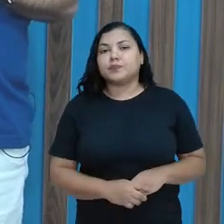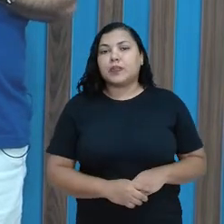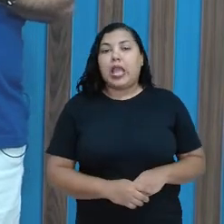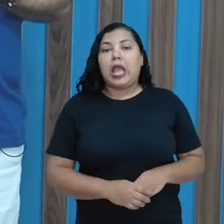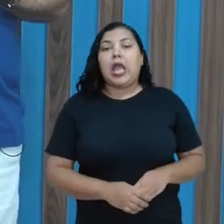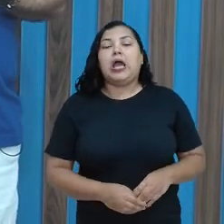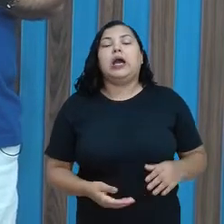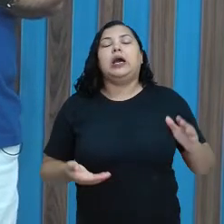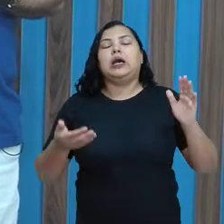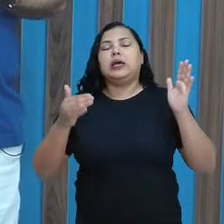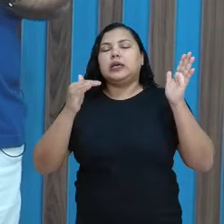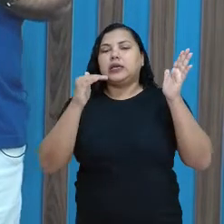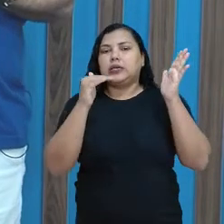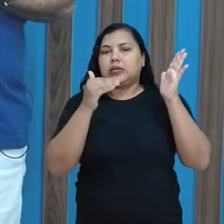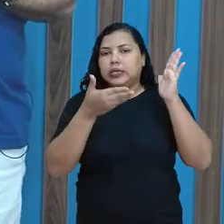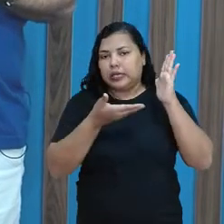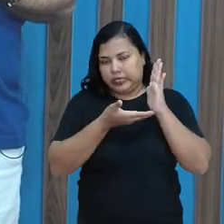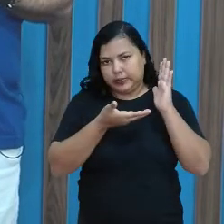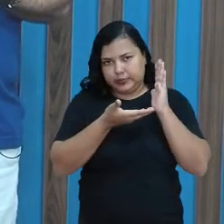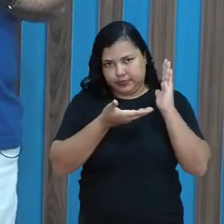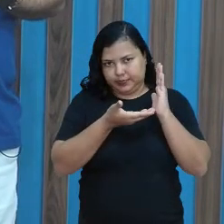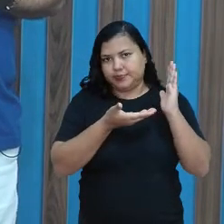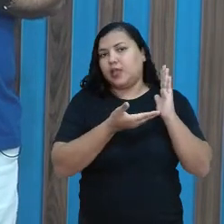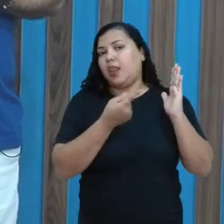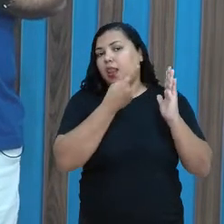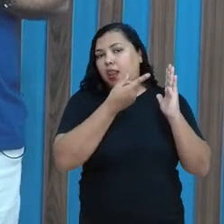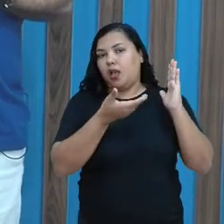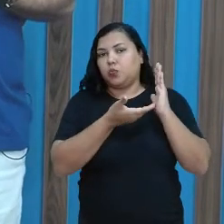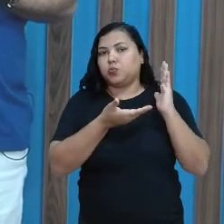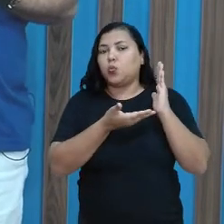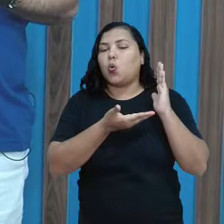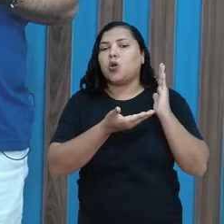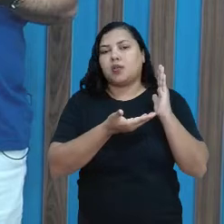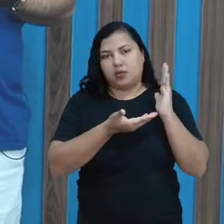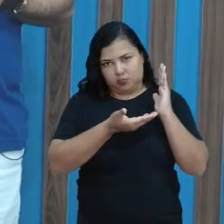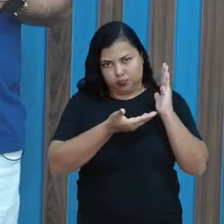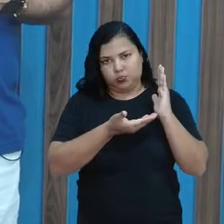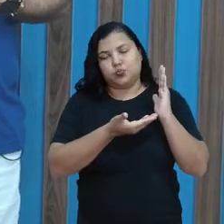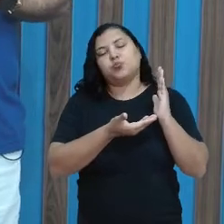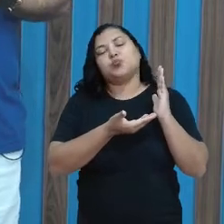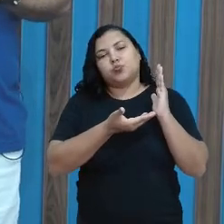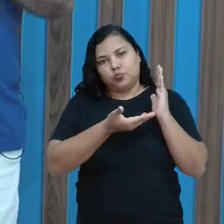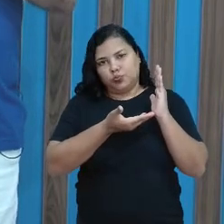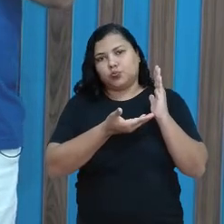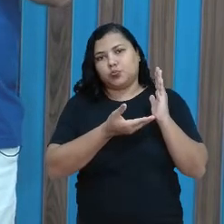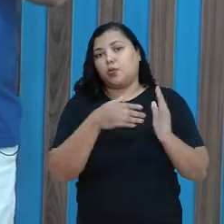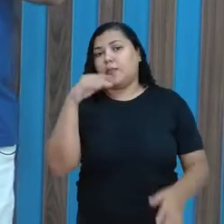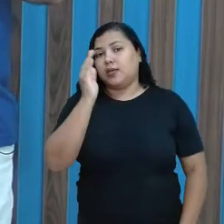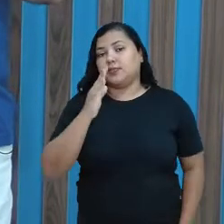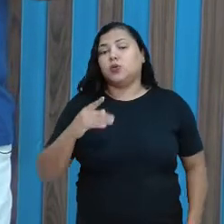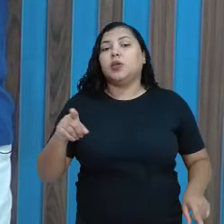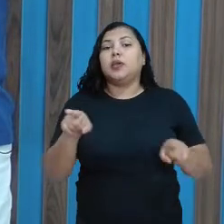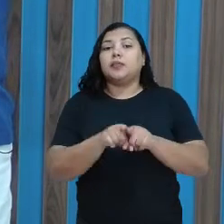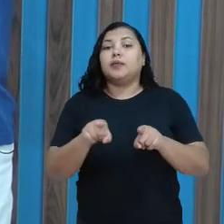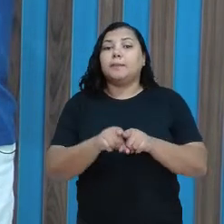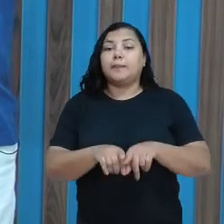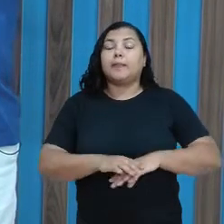dos Deputados, né, lá no Congresso, né, Federal Brasileiro, mas a gente tem